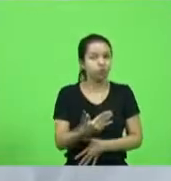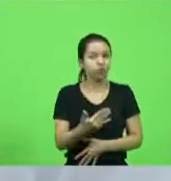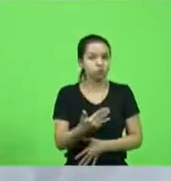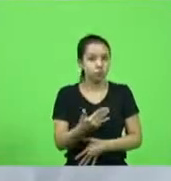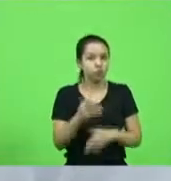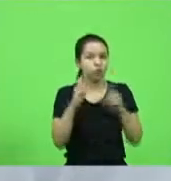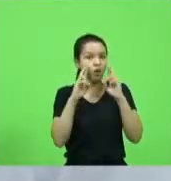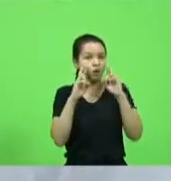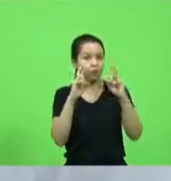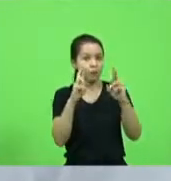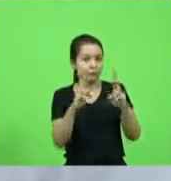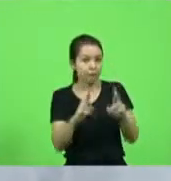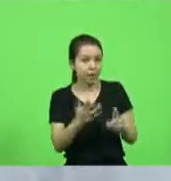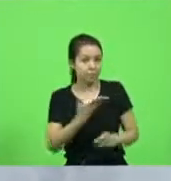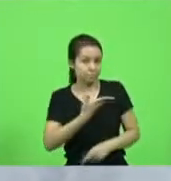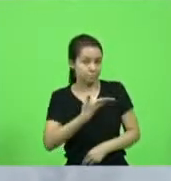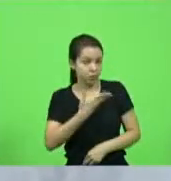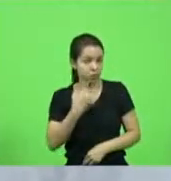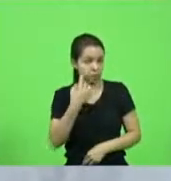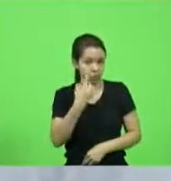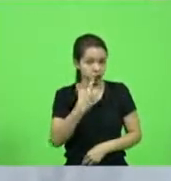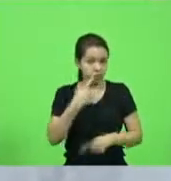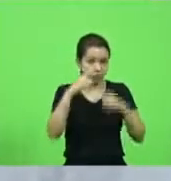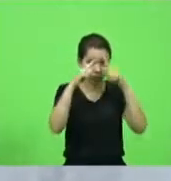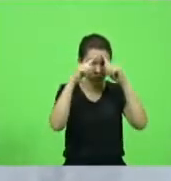ao meu amigo Neudi Sareta, para que